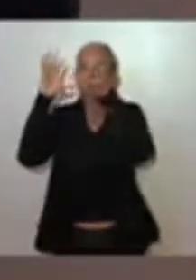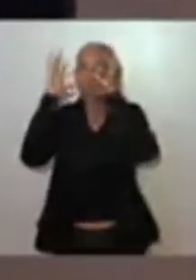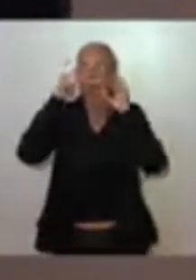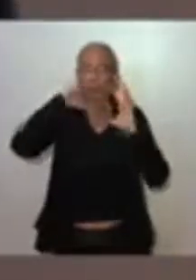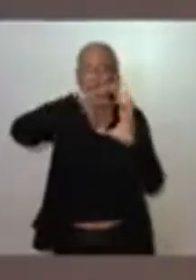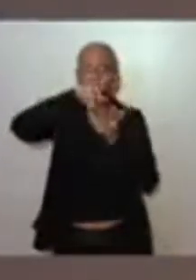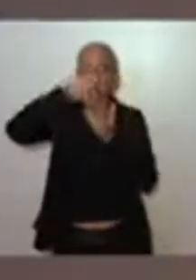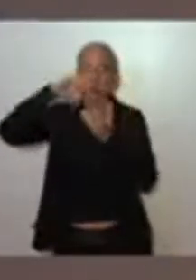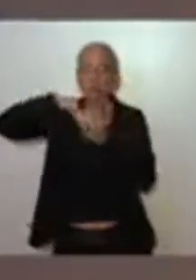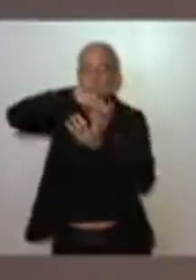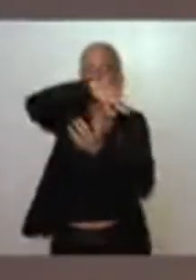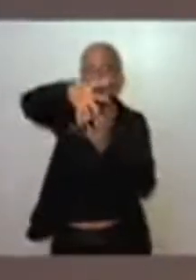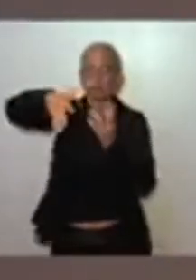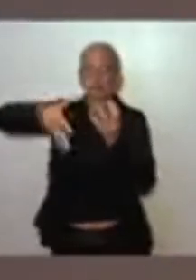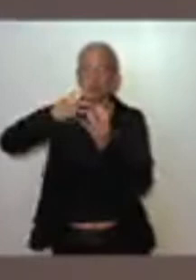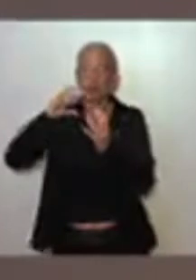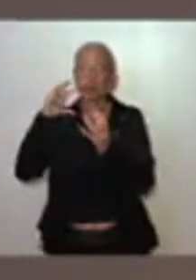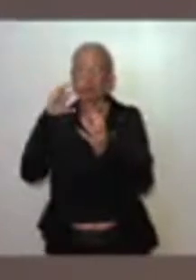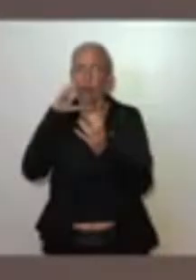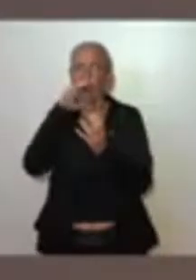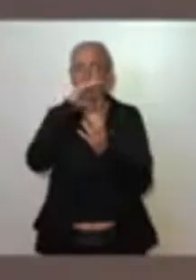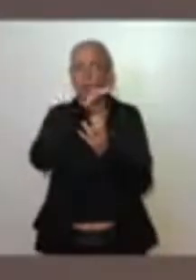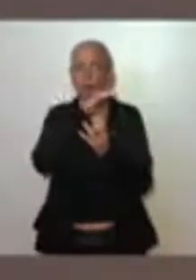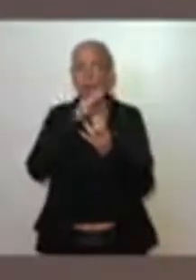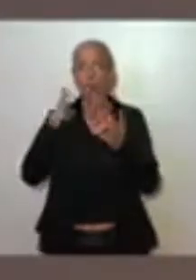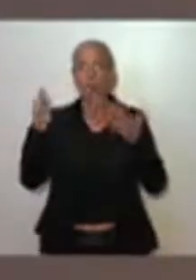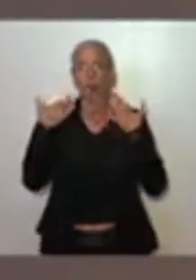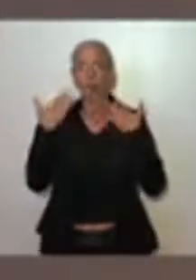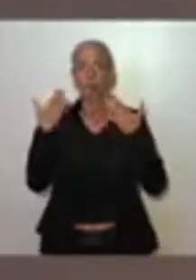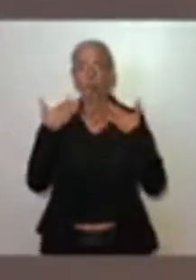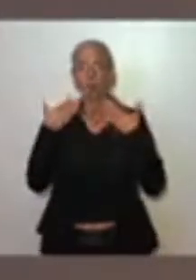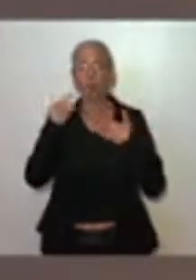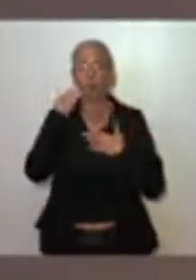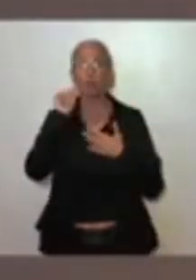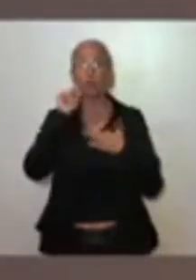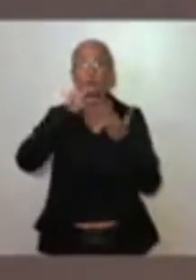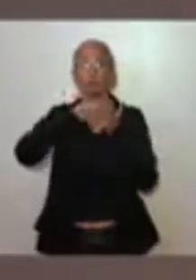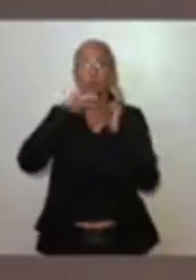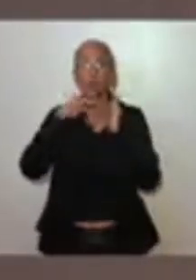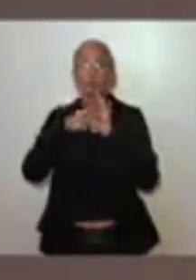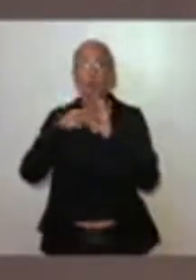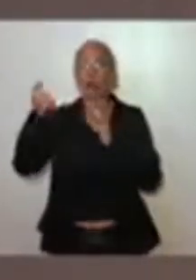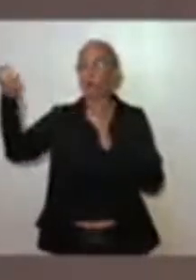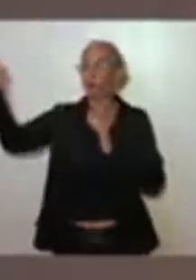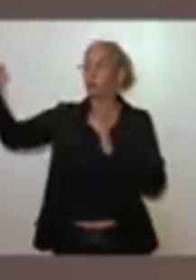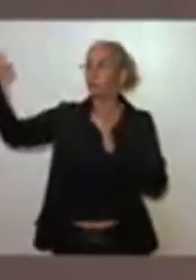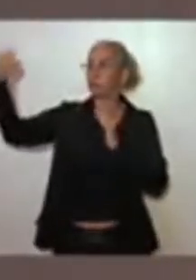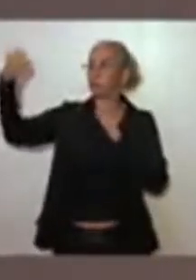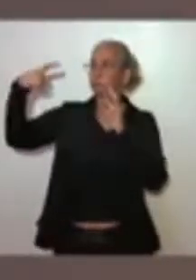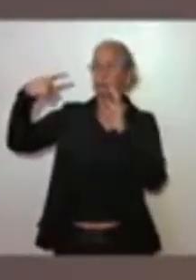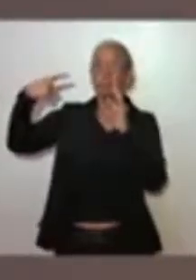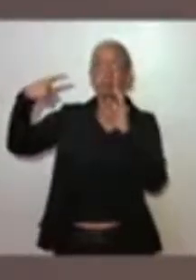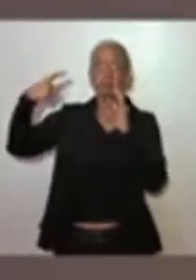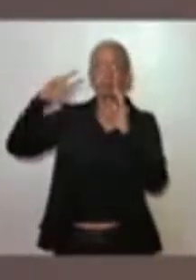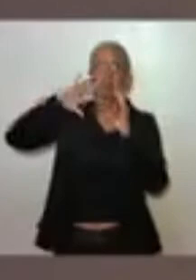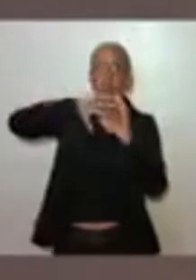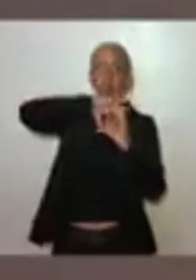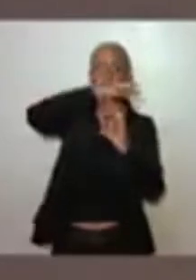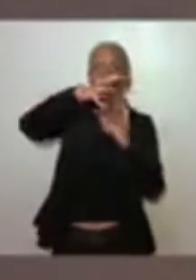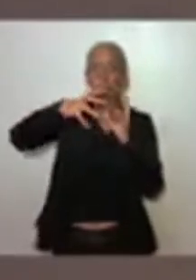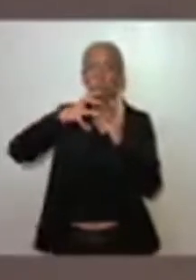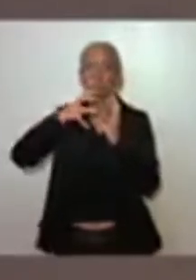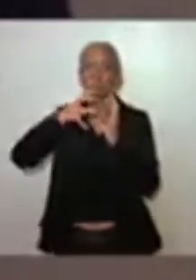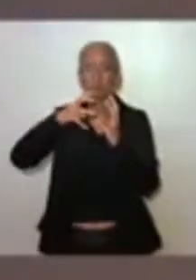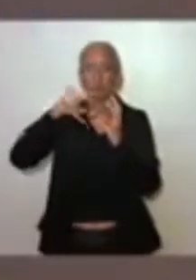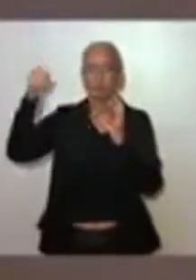aquecimento da terra o que que é o efeito estufa os raios solares a radiação solar atinge a terra